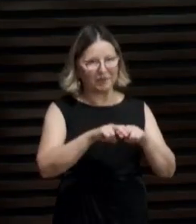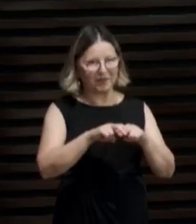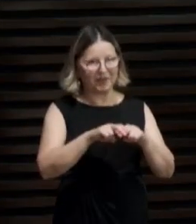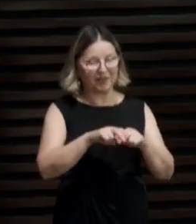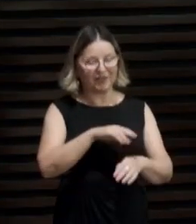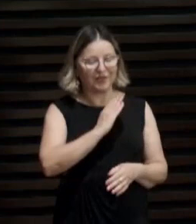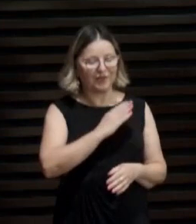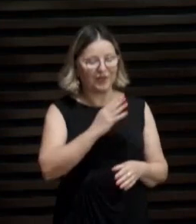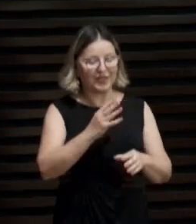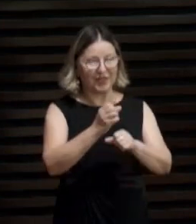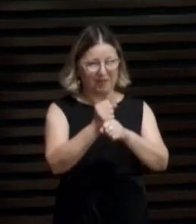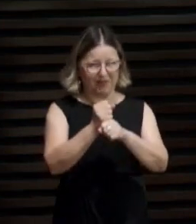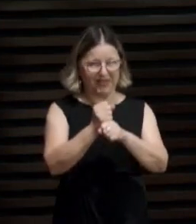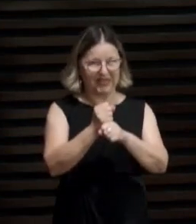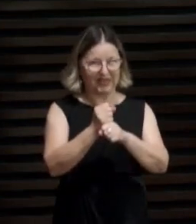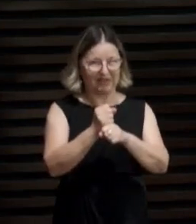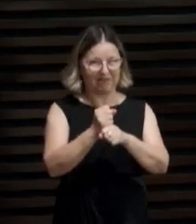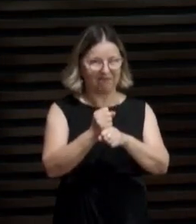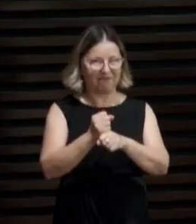por isso ela foi feita numa estátua de sal.